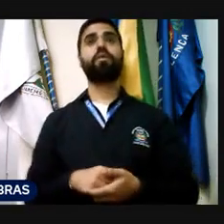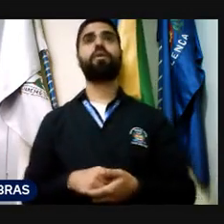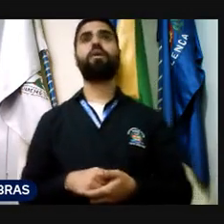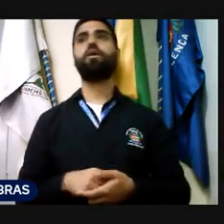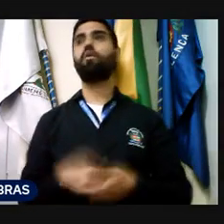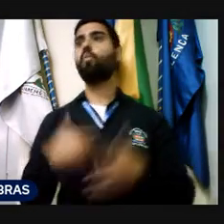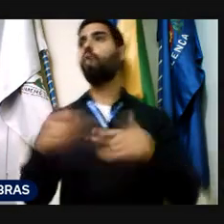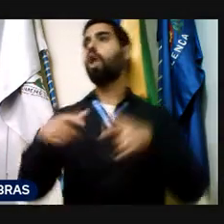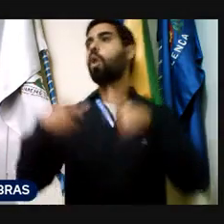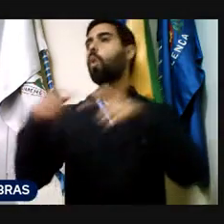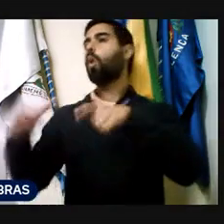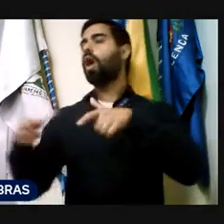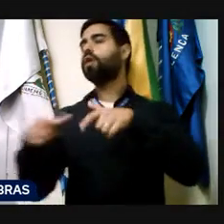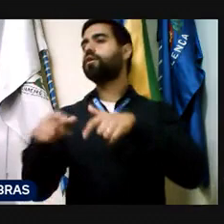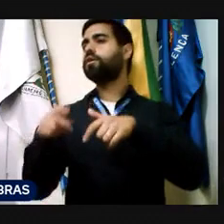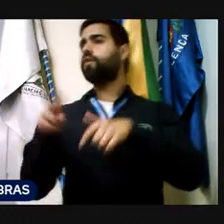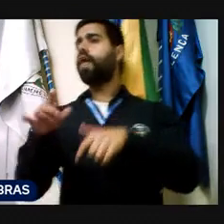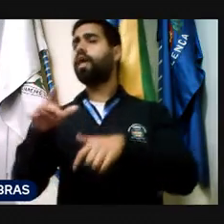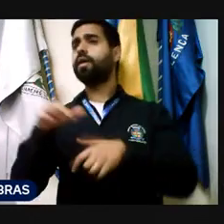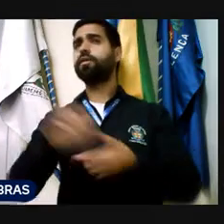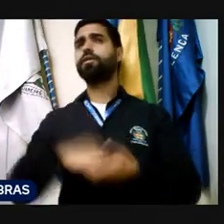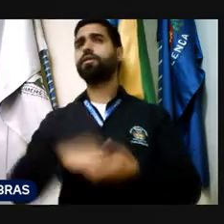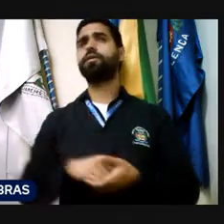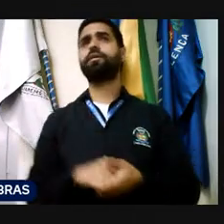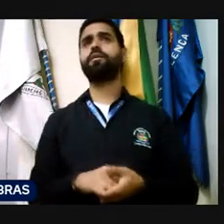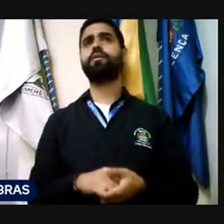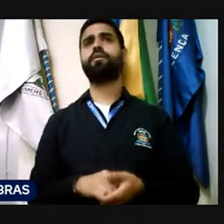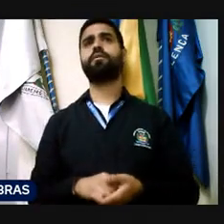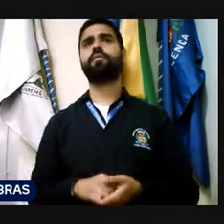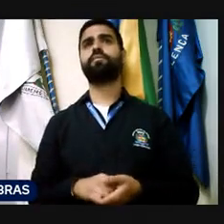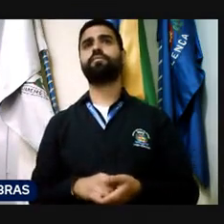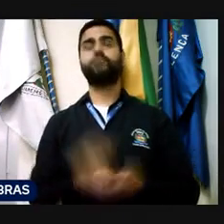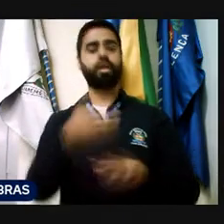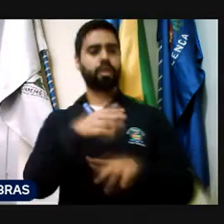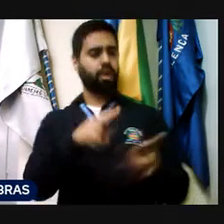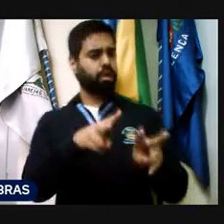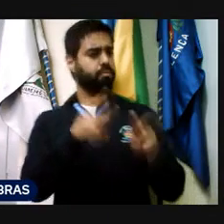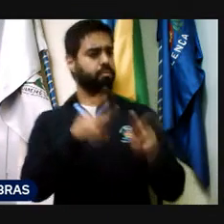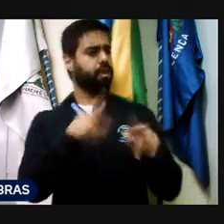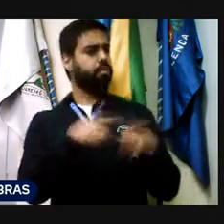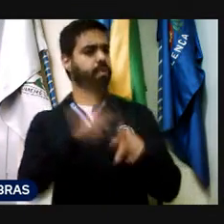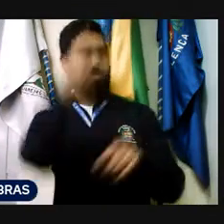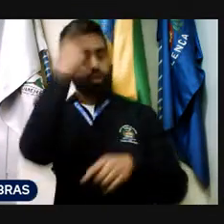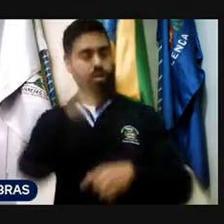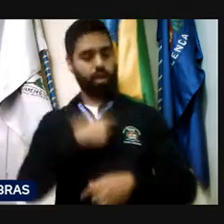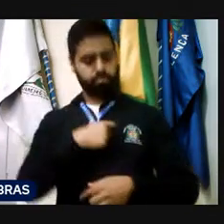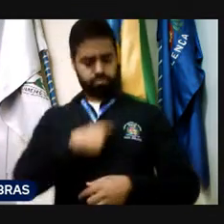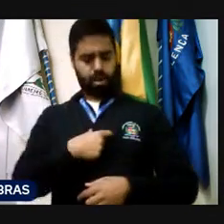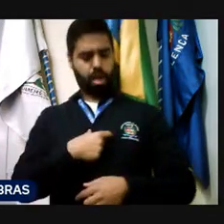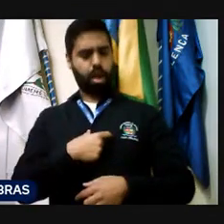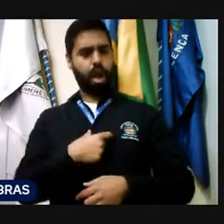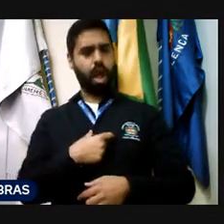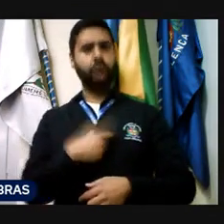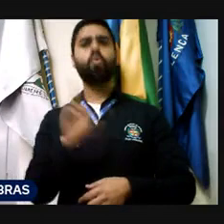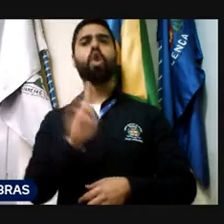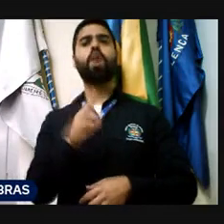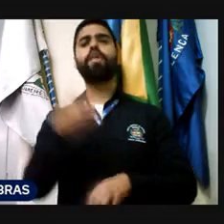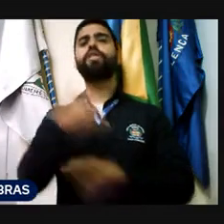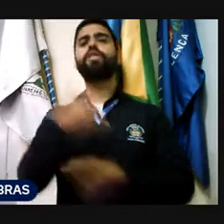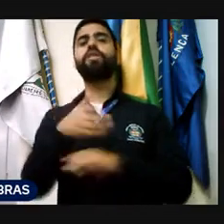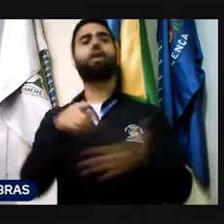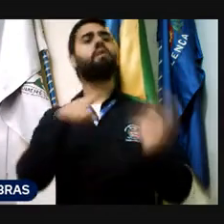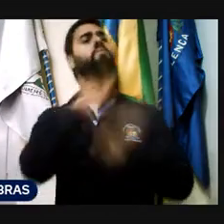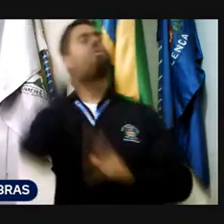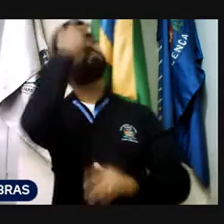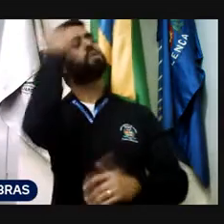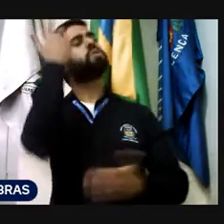vá, qualquer repartição, a gente chega e observa as pessoas com crachá. Isso é importante, porque às vezes você chega no lugar, pergunta a